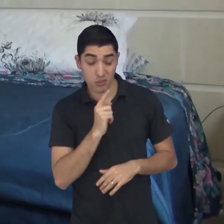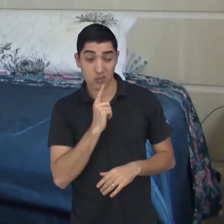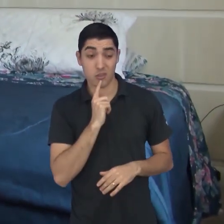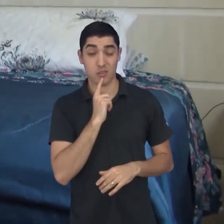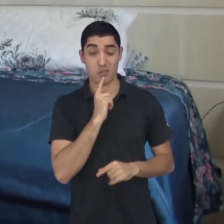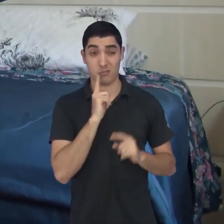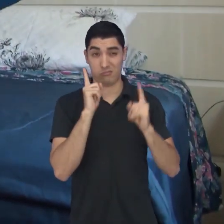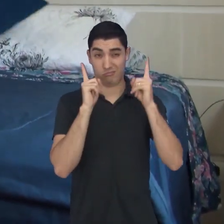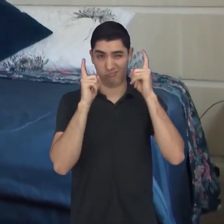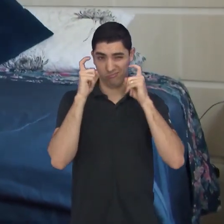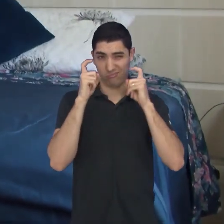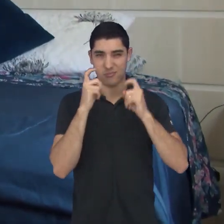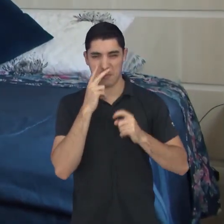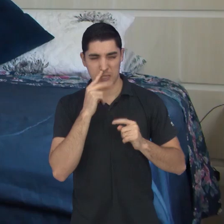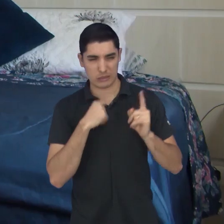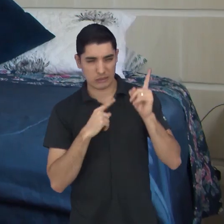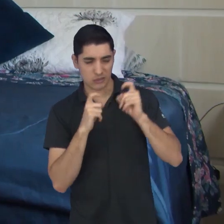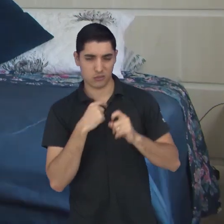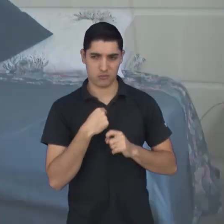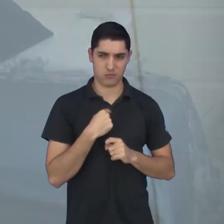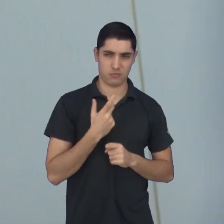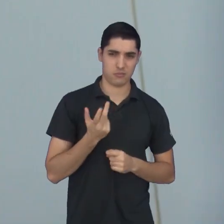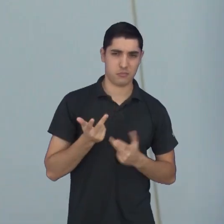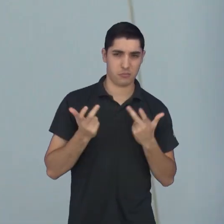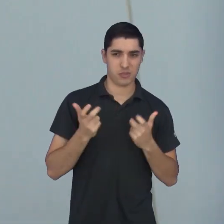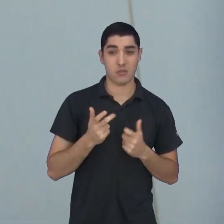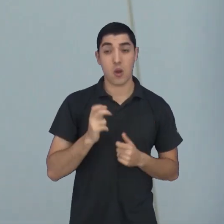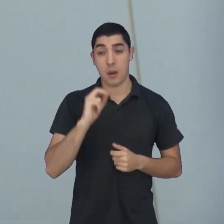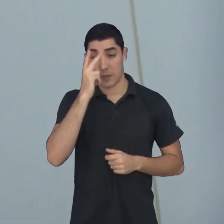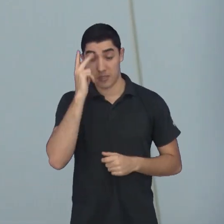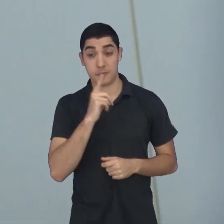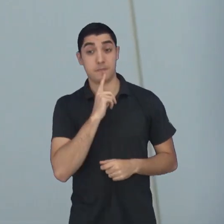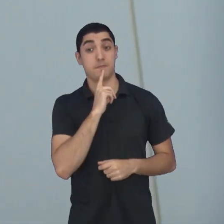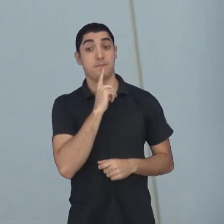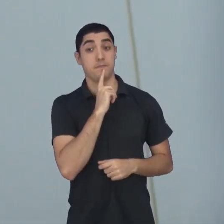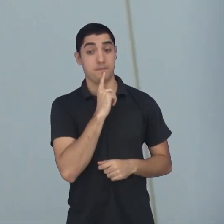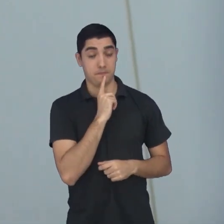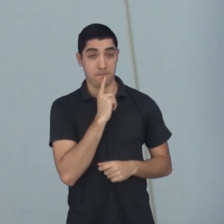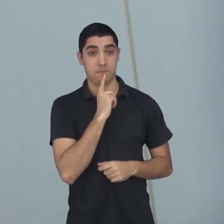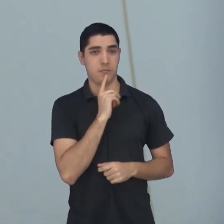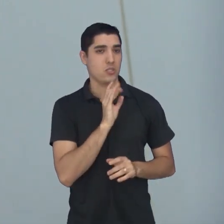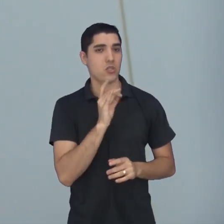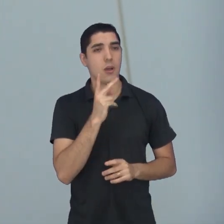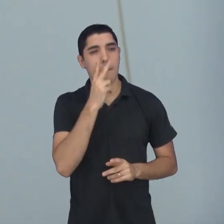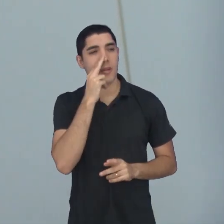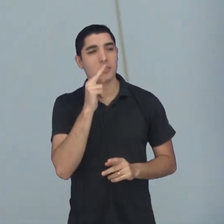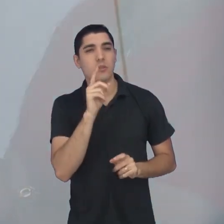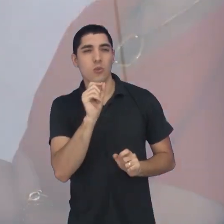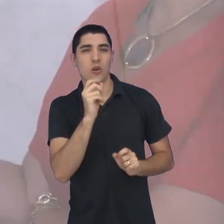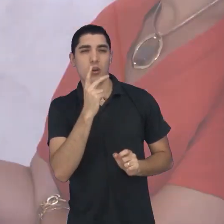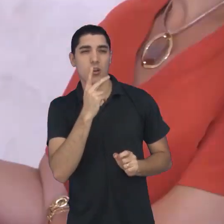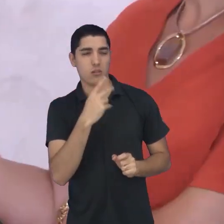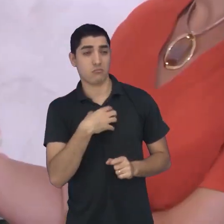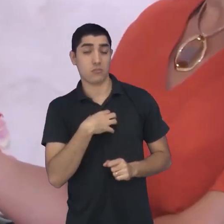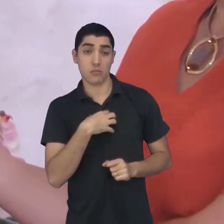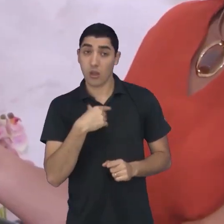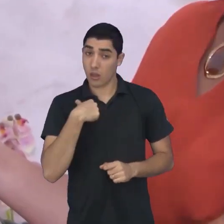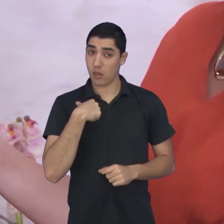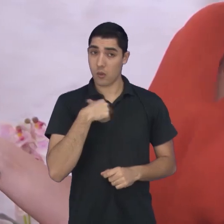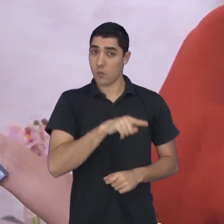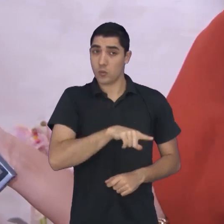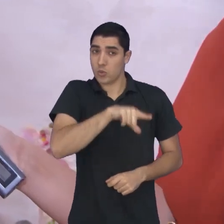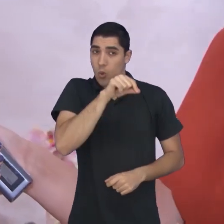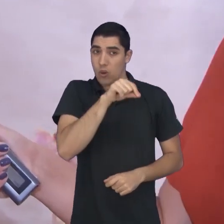baixa, olha estranho, né? Ou dondoca, ou não vê com os olhos de, assim, é uma escolha. E é uma escolha